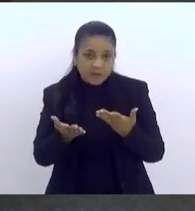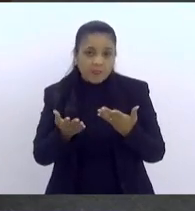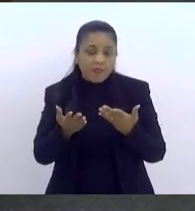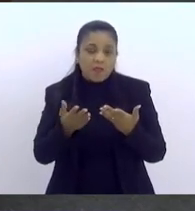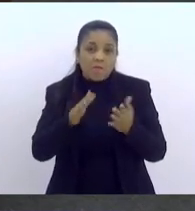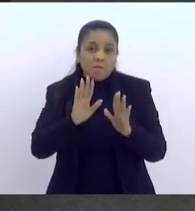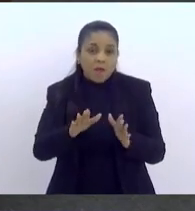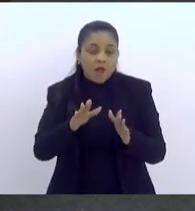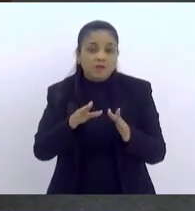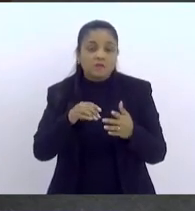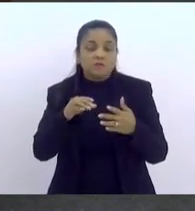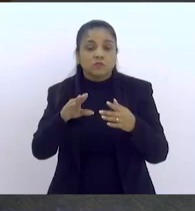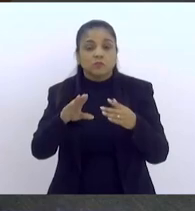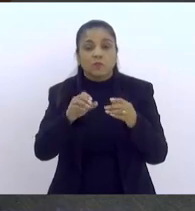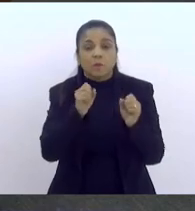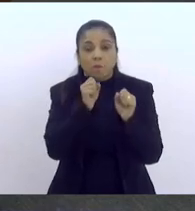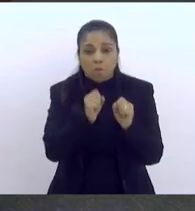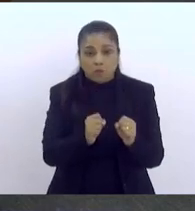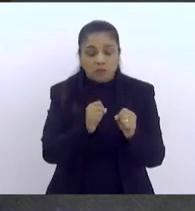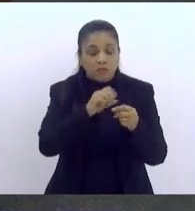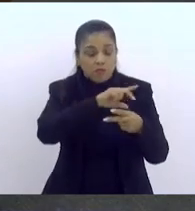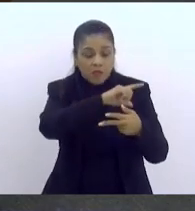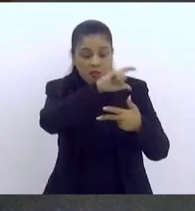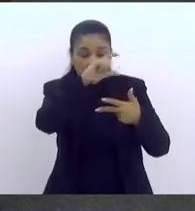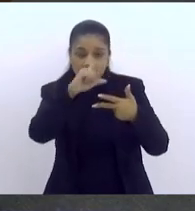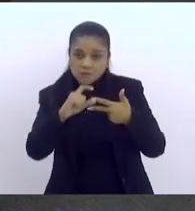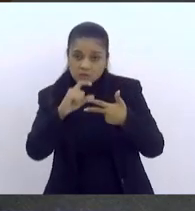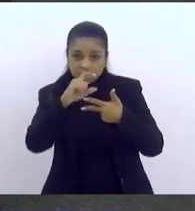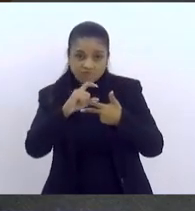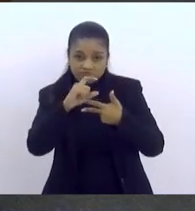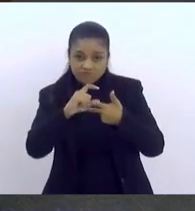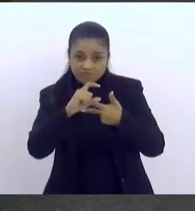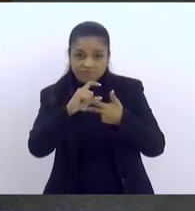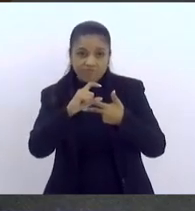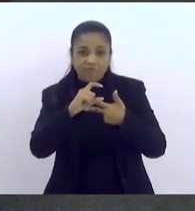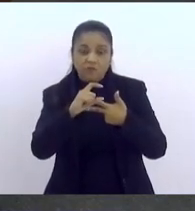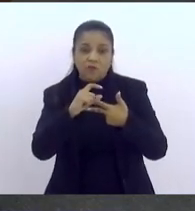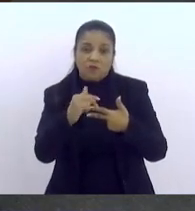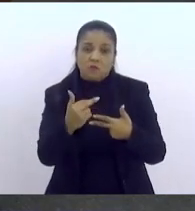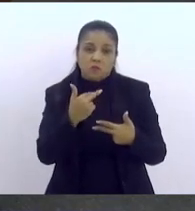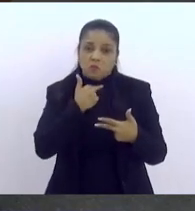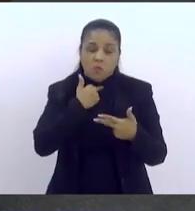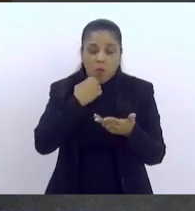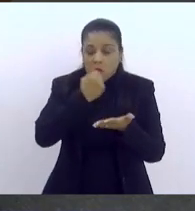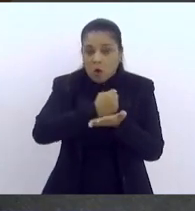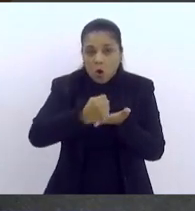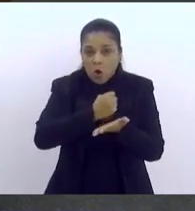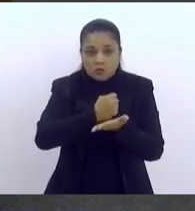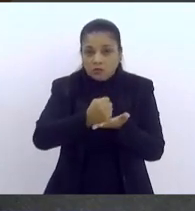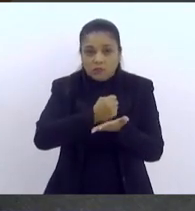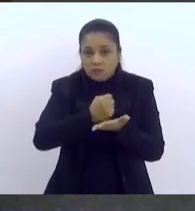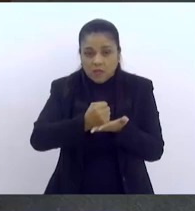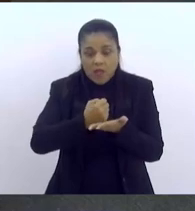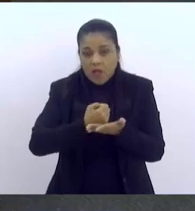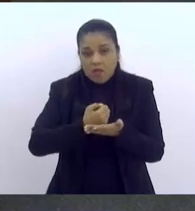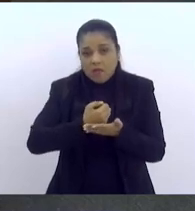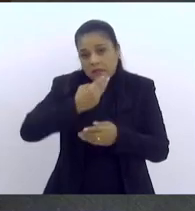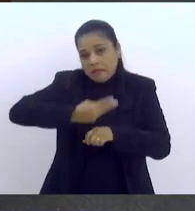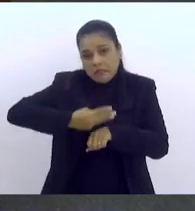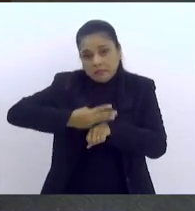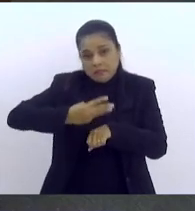o Poder Executivo não tem autoridade para sair contratando seletistas sem concurso